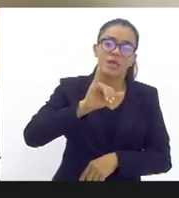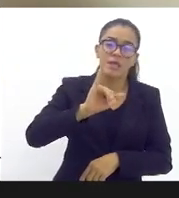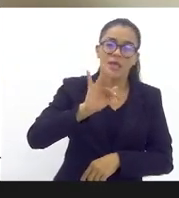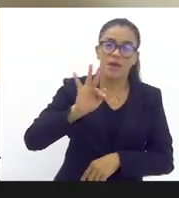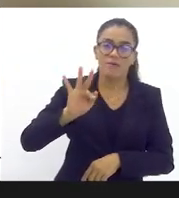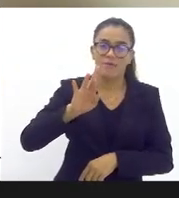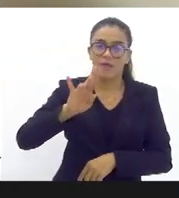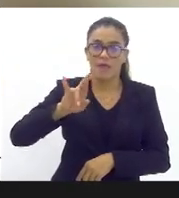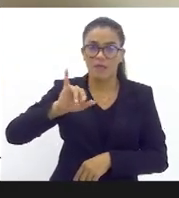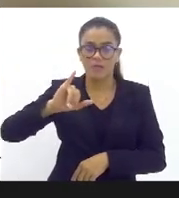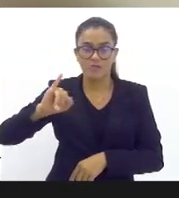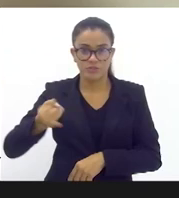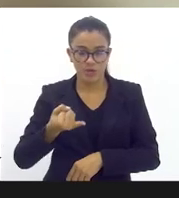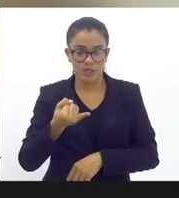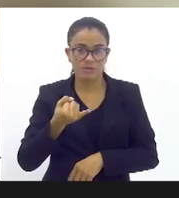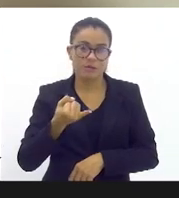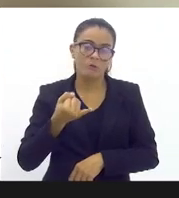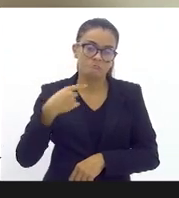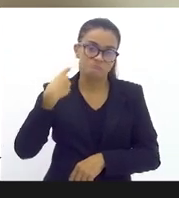palestra sobre